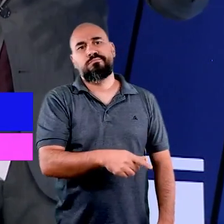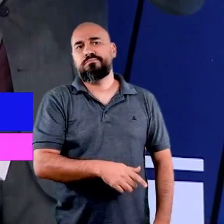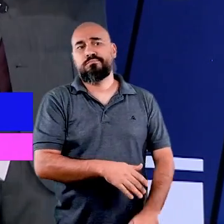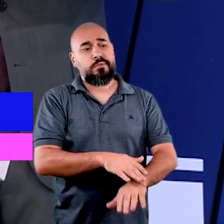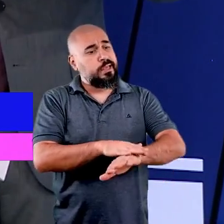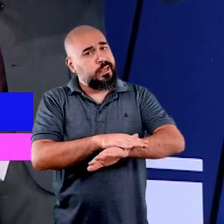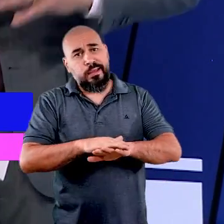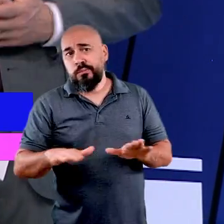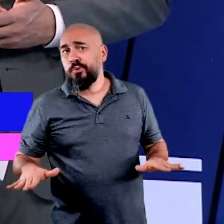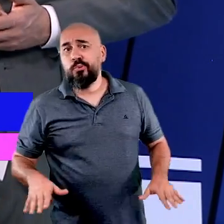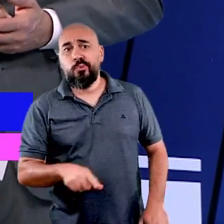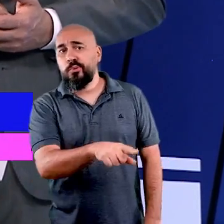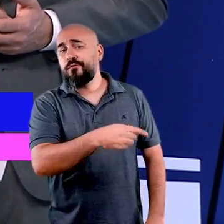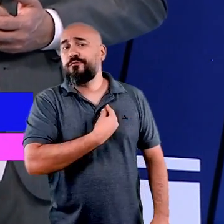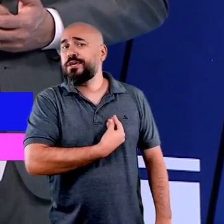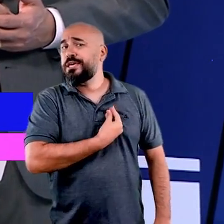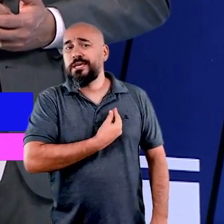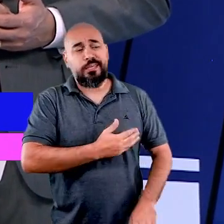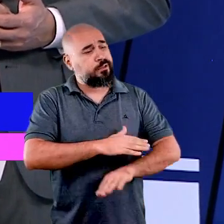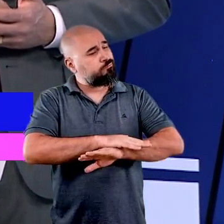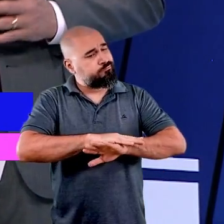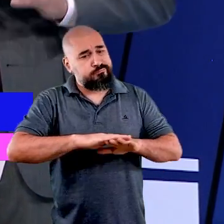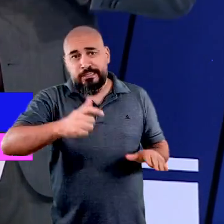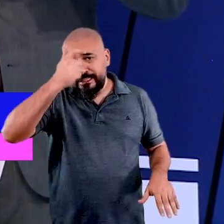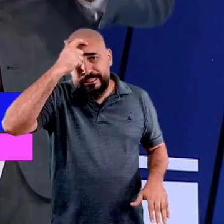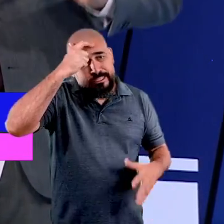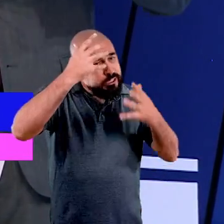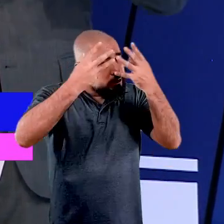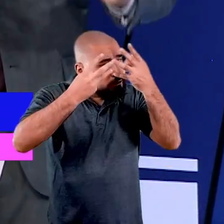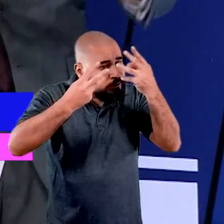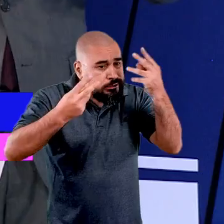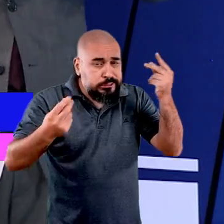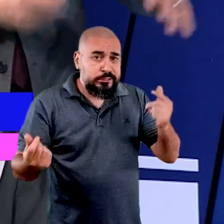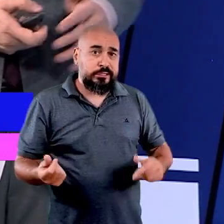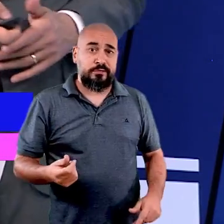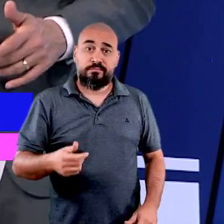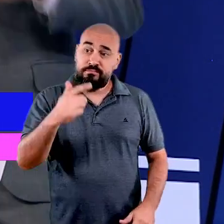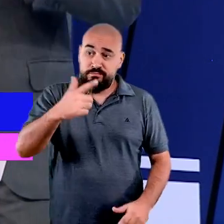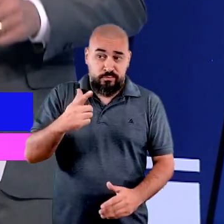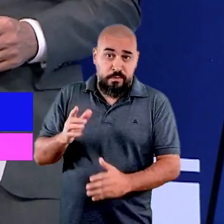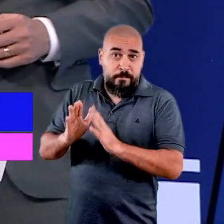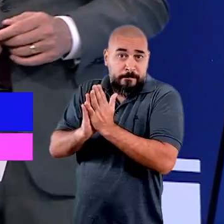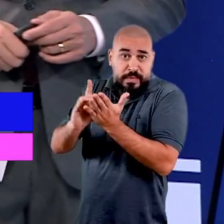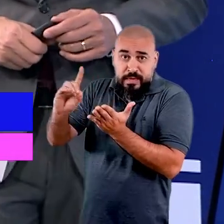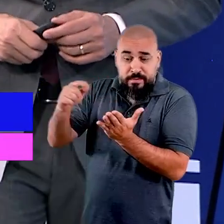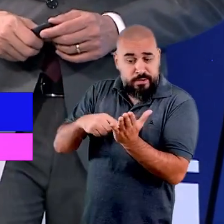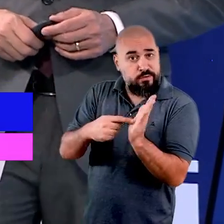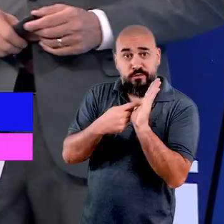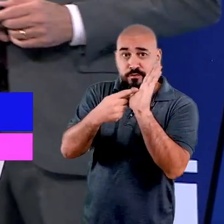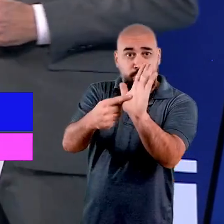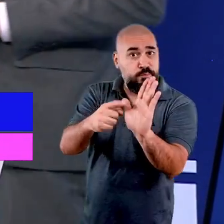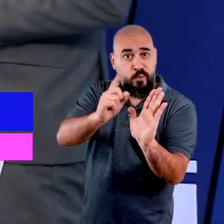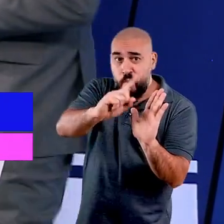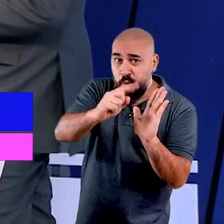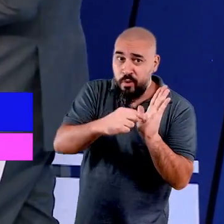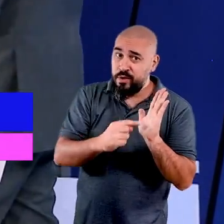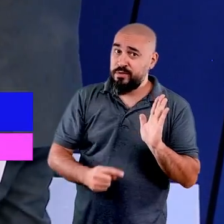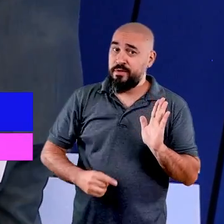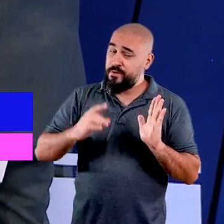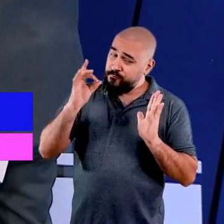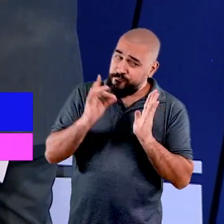não aparece, um morto não está num lugar. Isso não tem nenhum respaldo na Bíblia, na palavra do